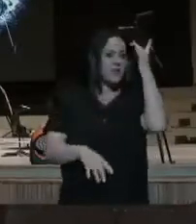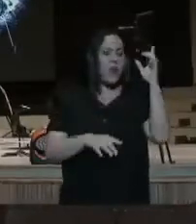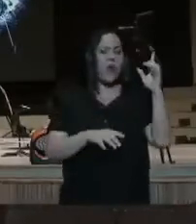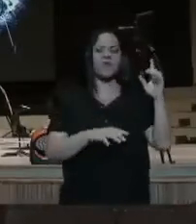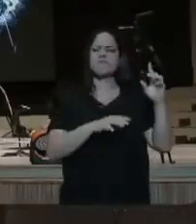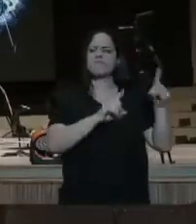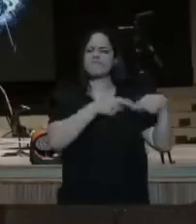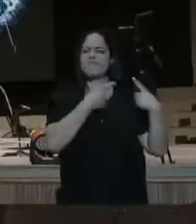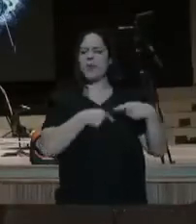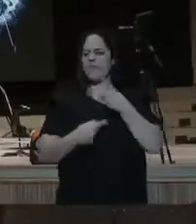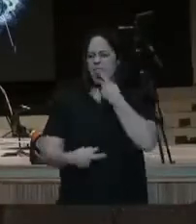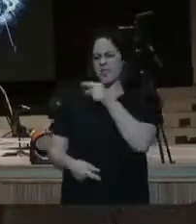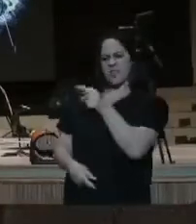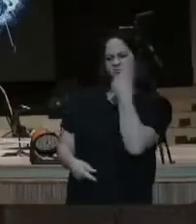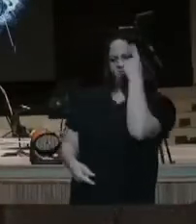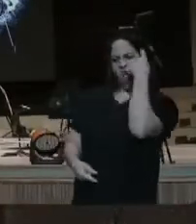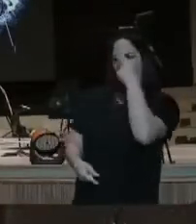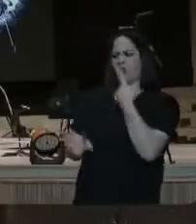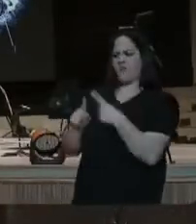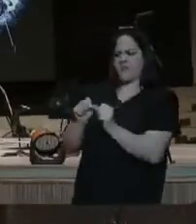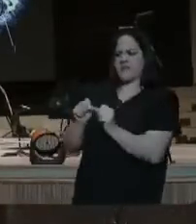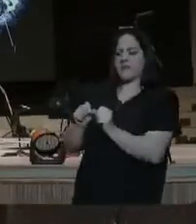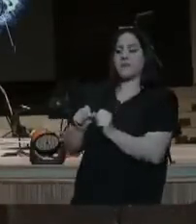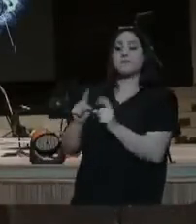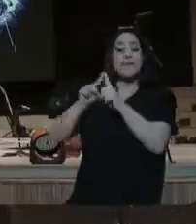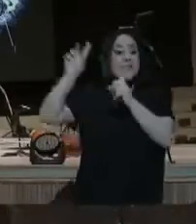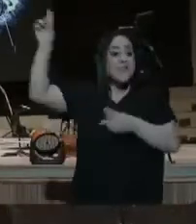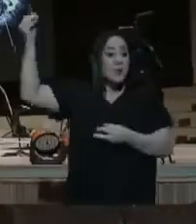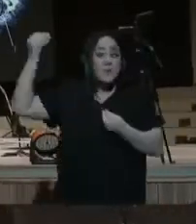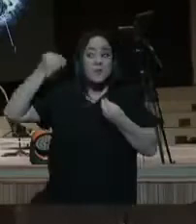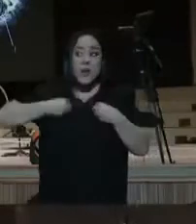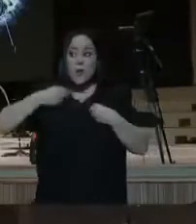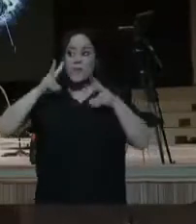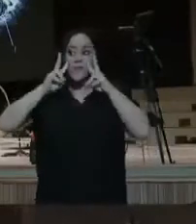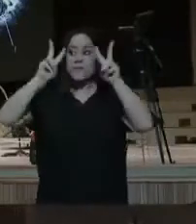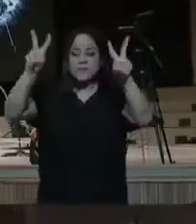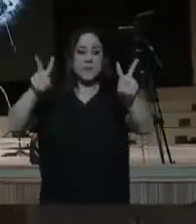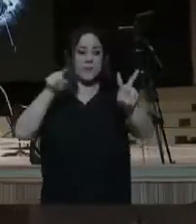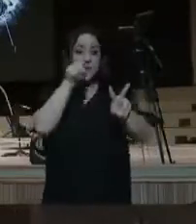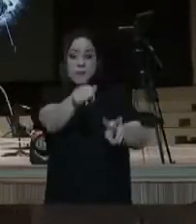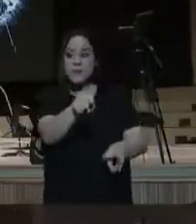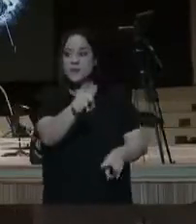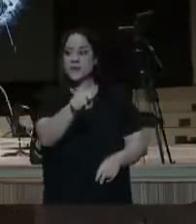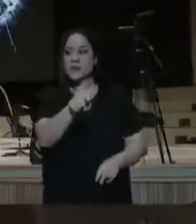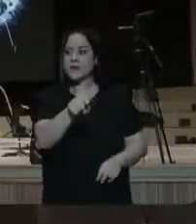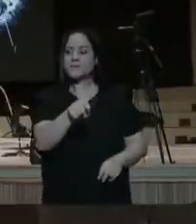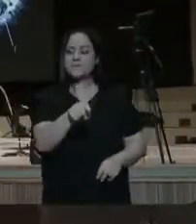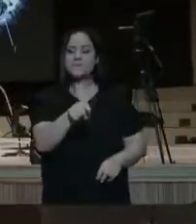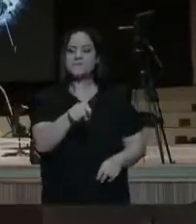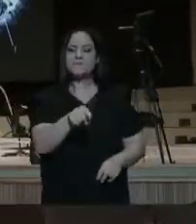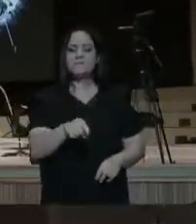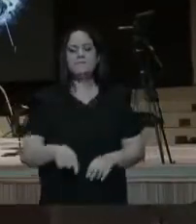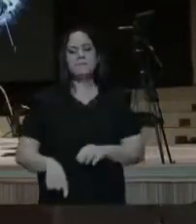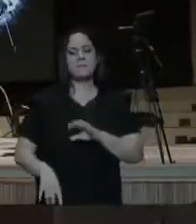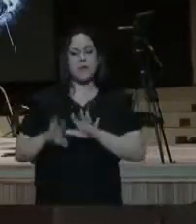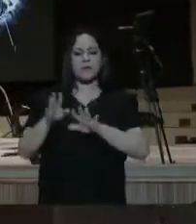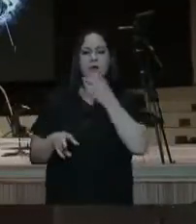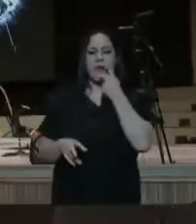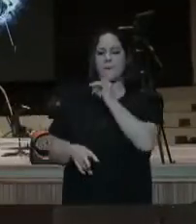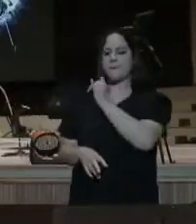recebe elas diziam assim olha só que em cuidado